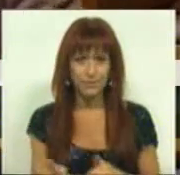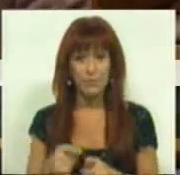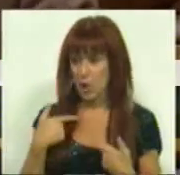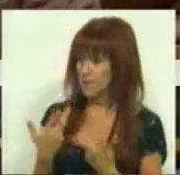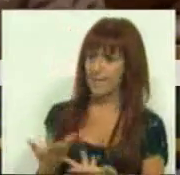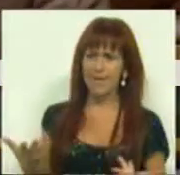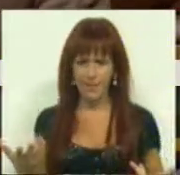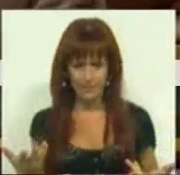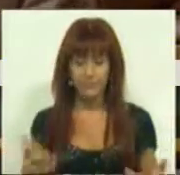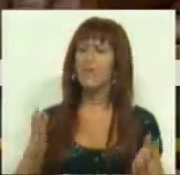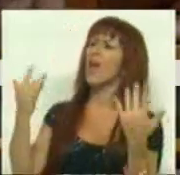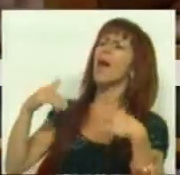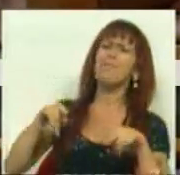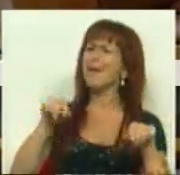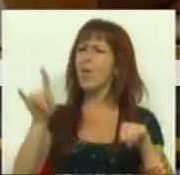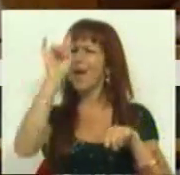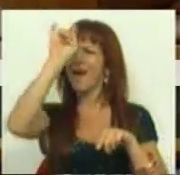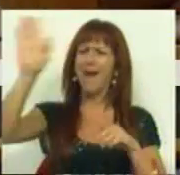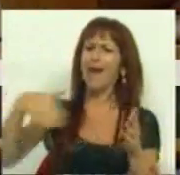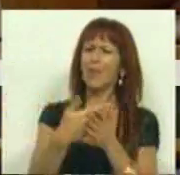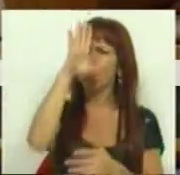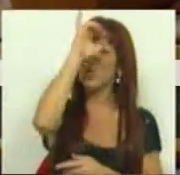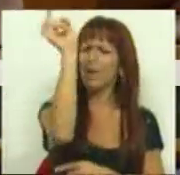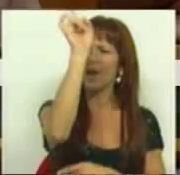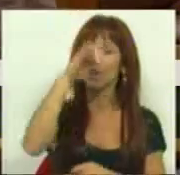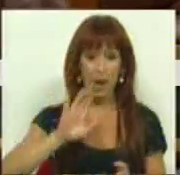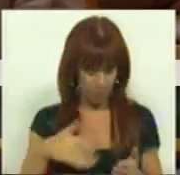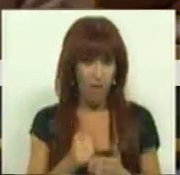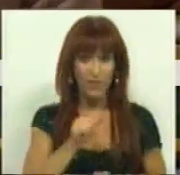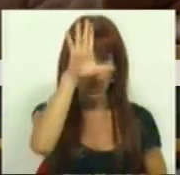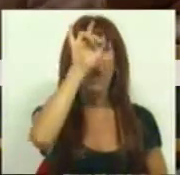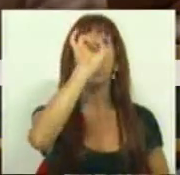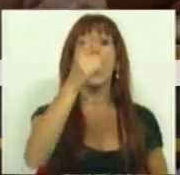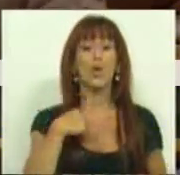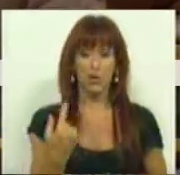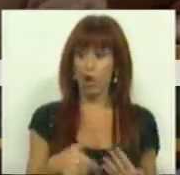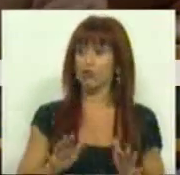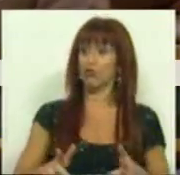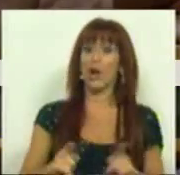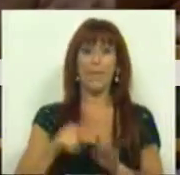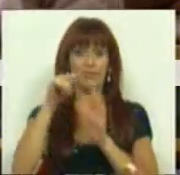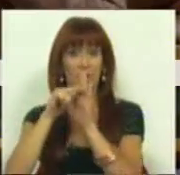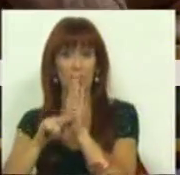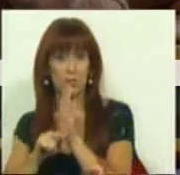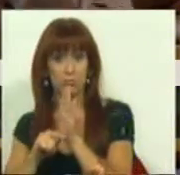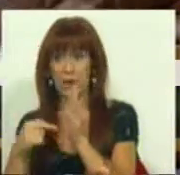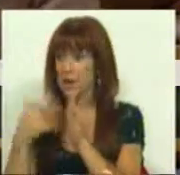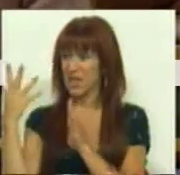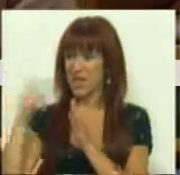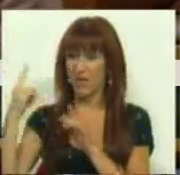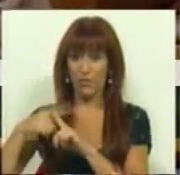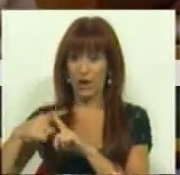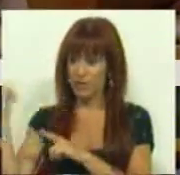que nos encontramos. Mas não era bem essa a proposta do Governo. A proposta do Governo, onde nós já tínhamos um memorando 5